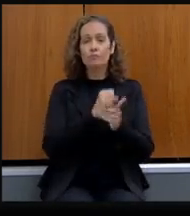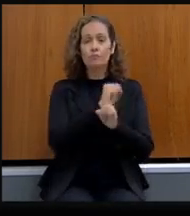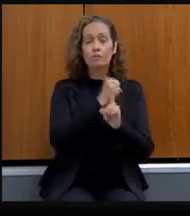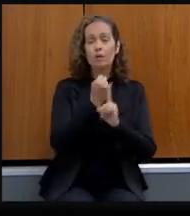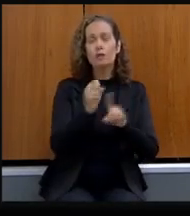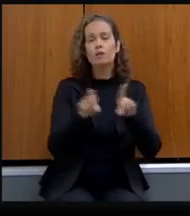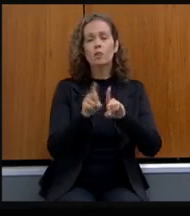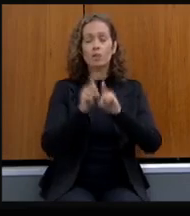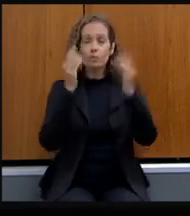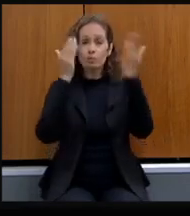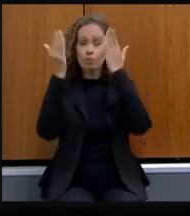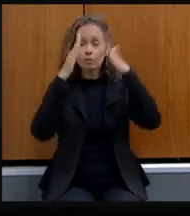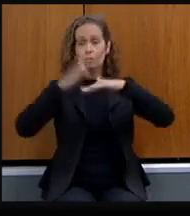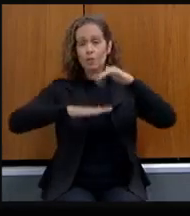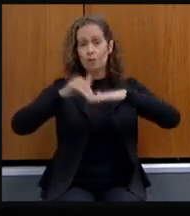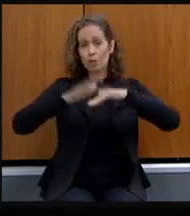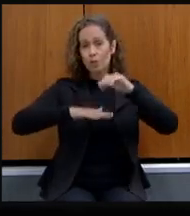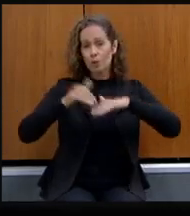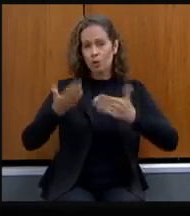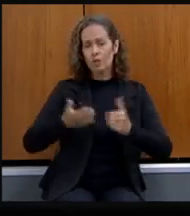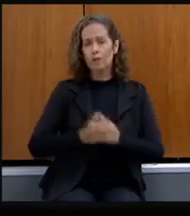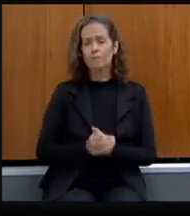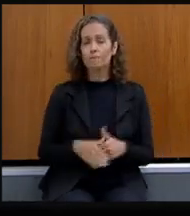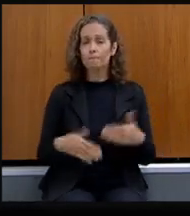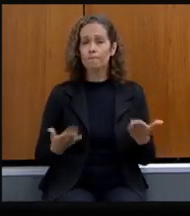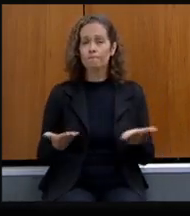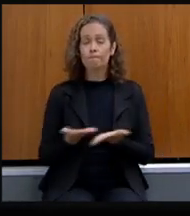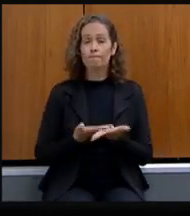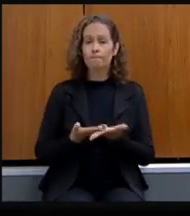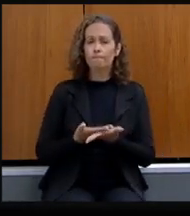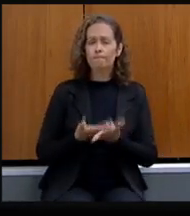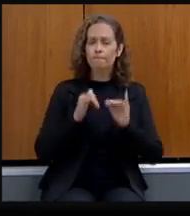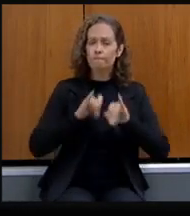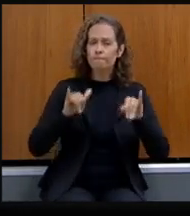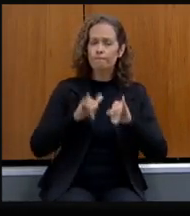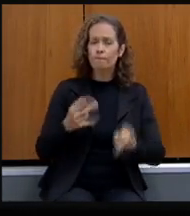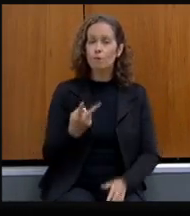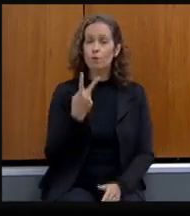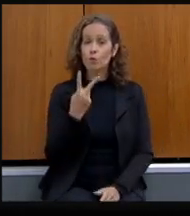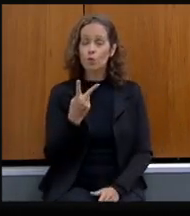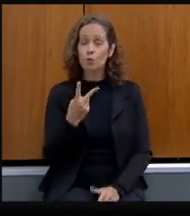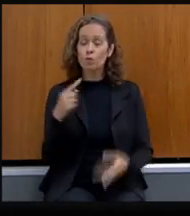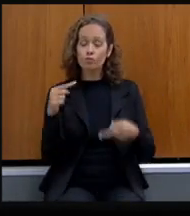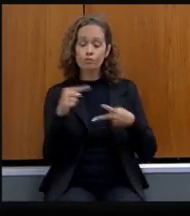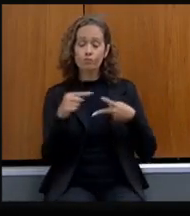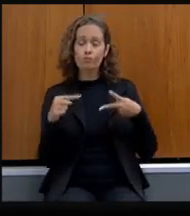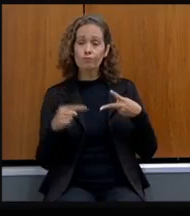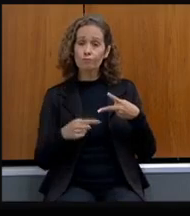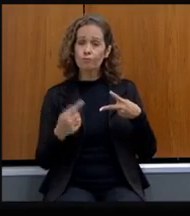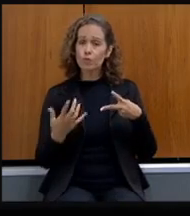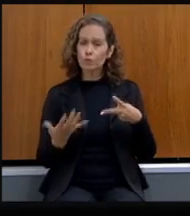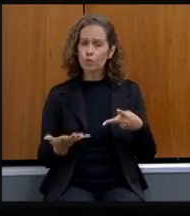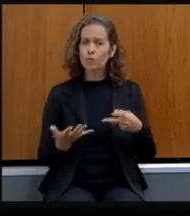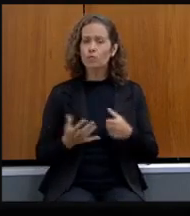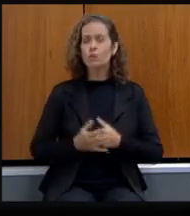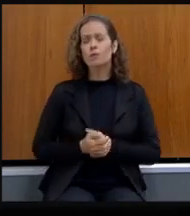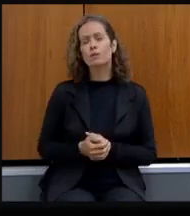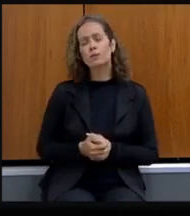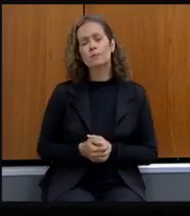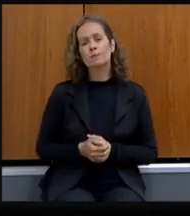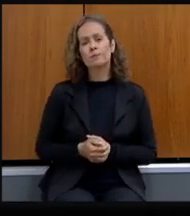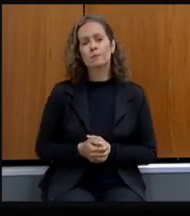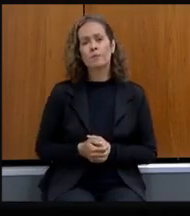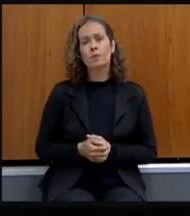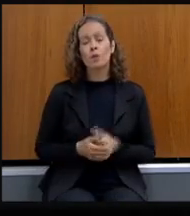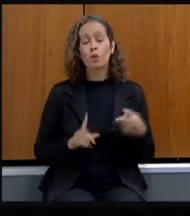psicólogos nessa agora eu vou tratar Vitória Beatriz de duas questões mais substantiva é